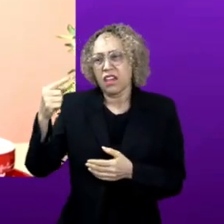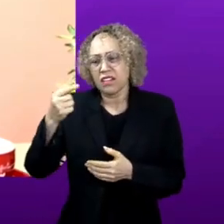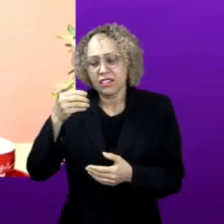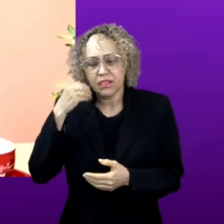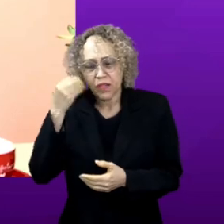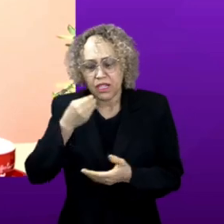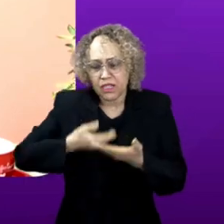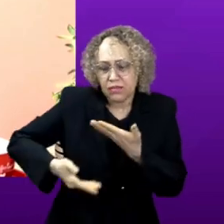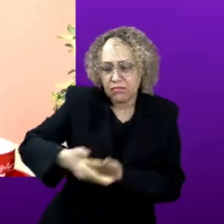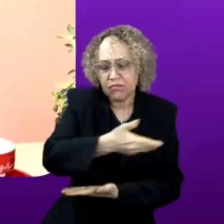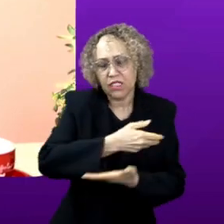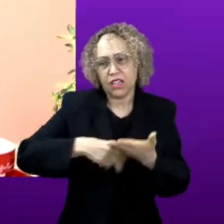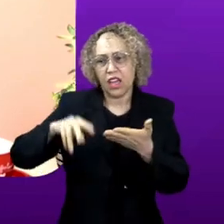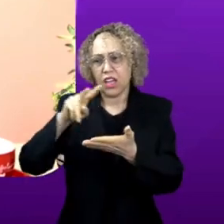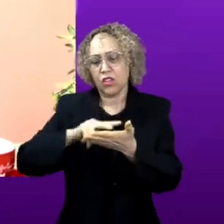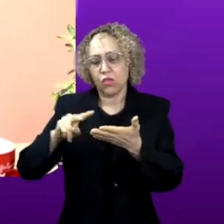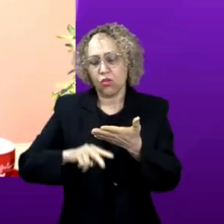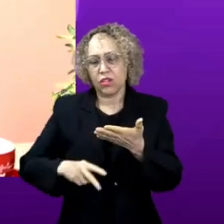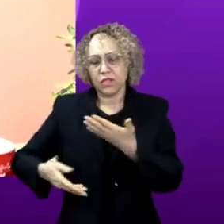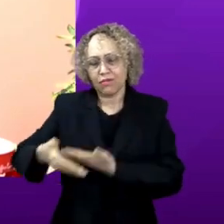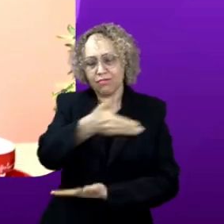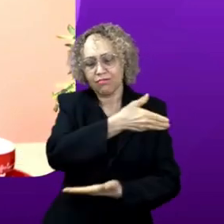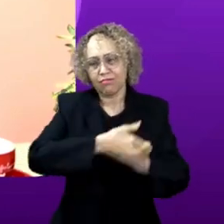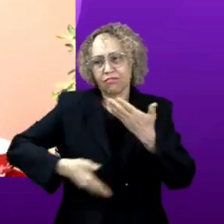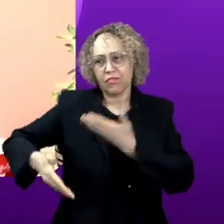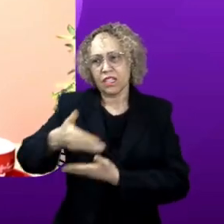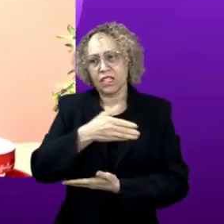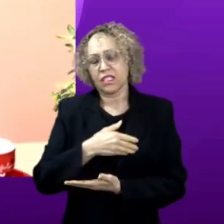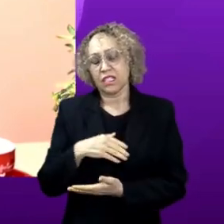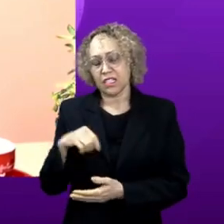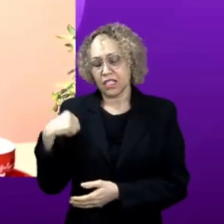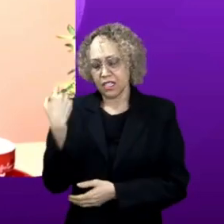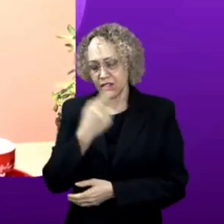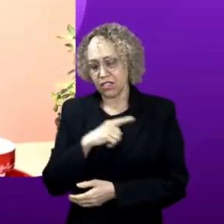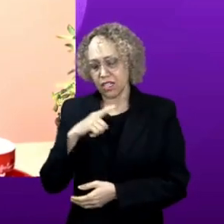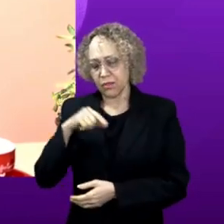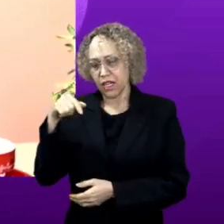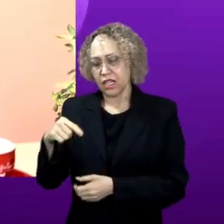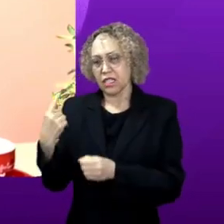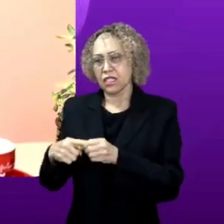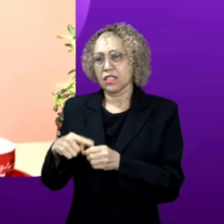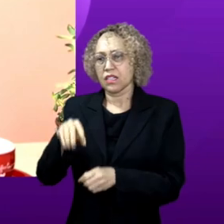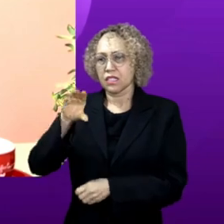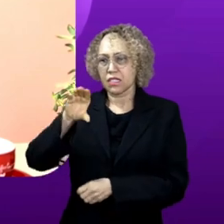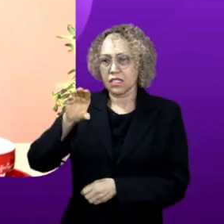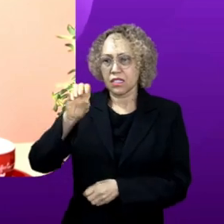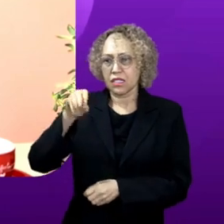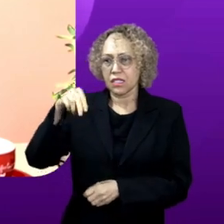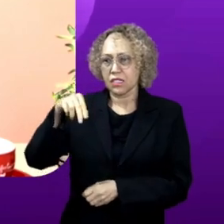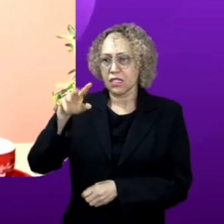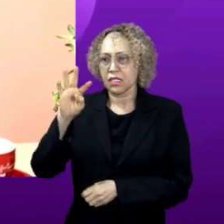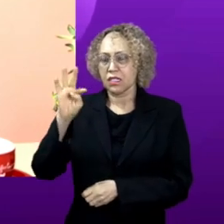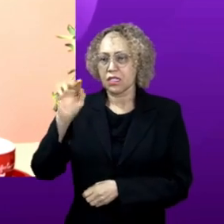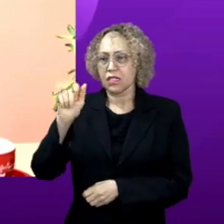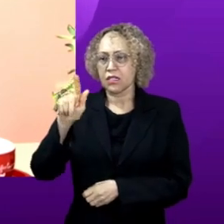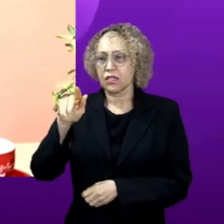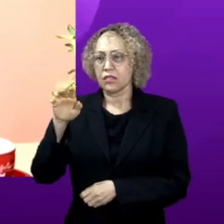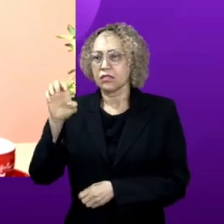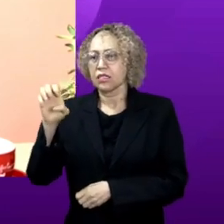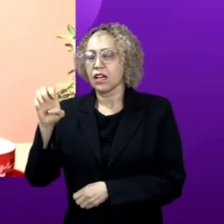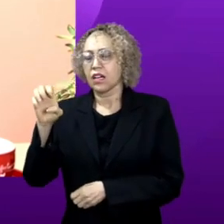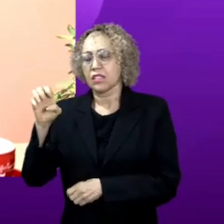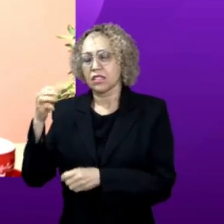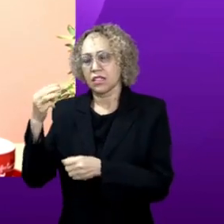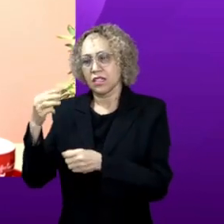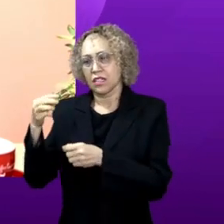experiências, de leituras que a gente tem aqui na cidade de Contagem, em Minas Gerais. E se vocês quiserem falar